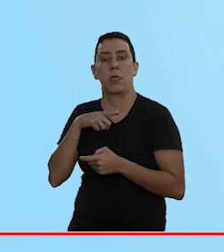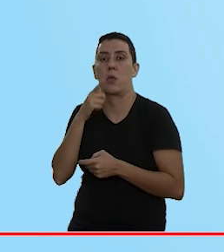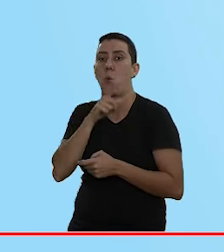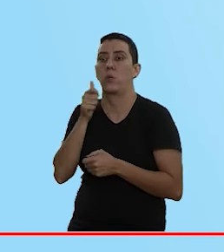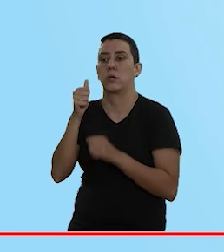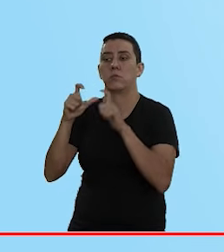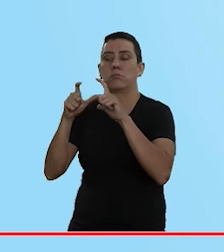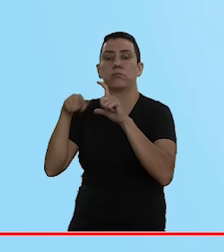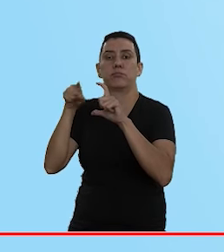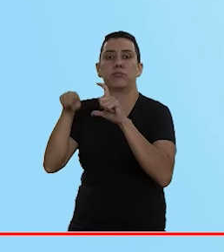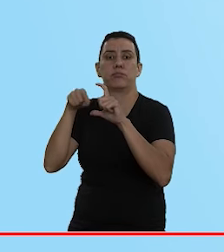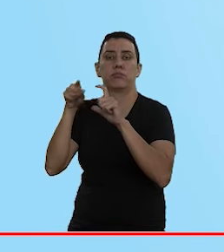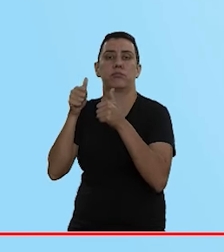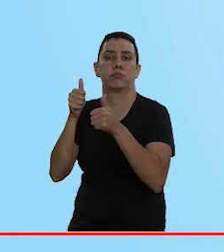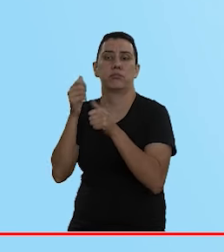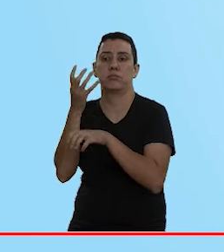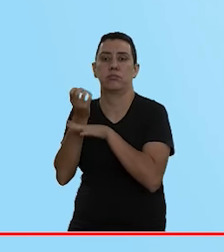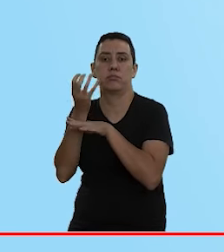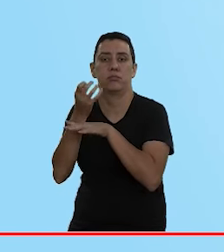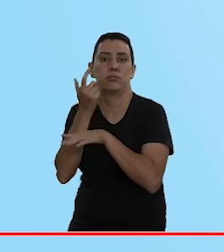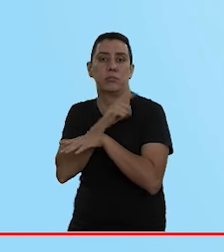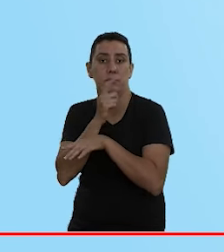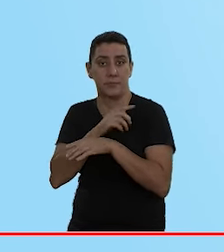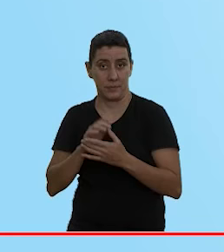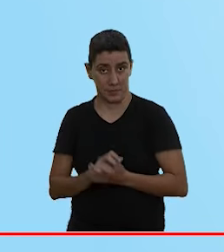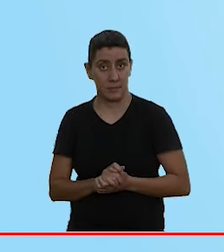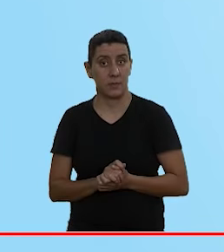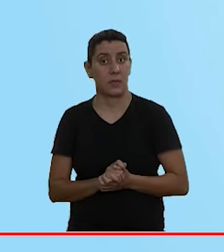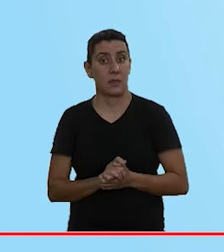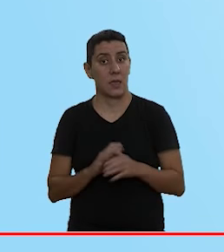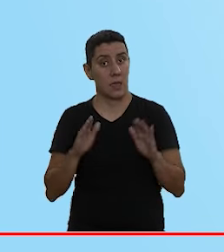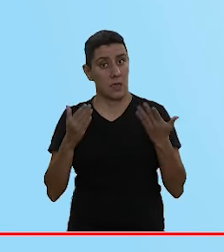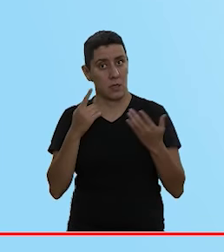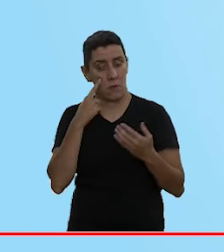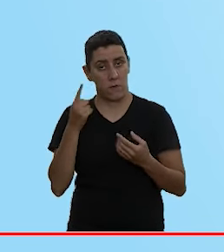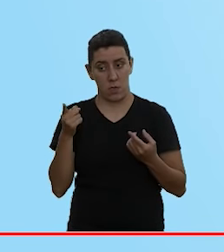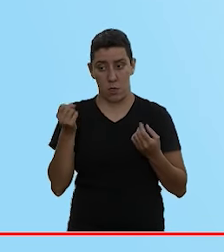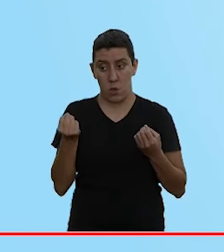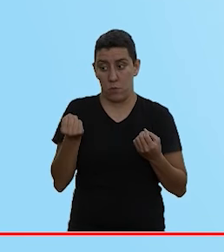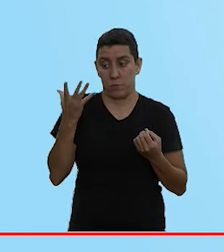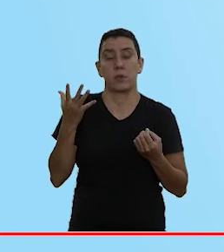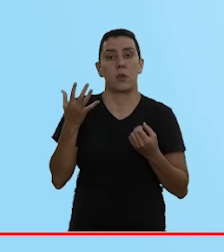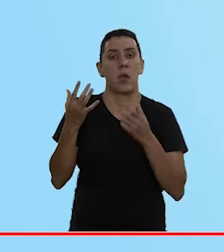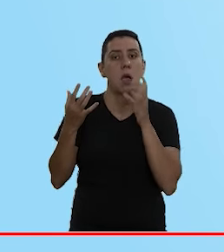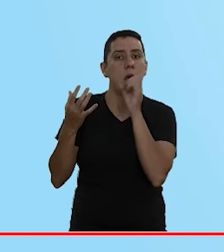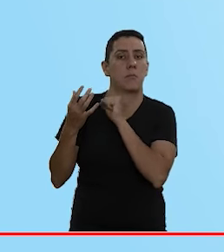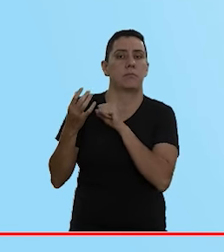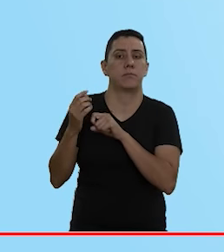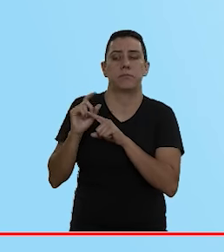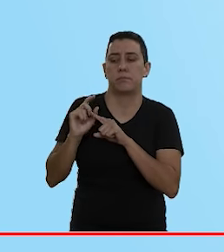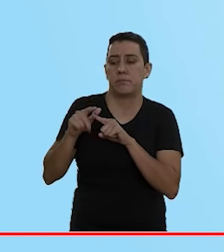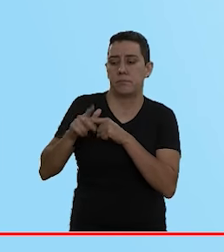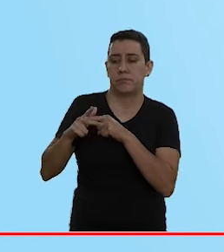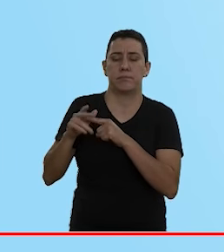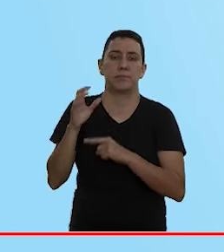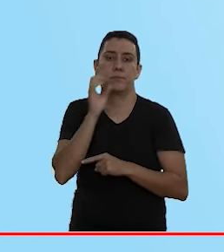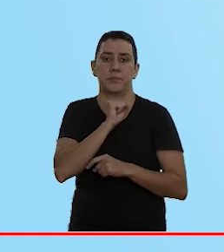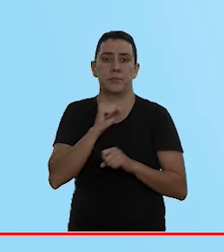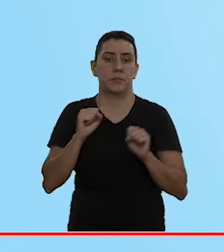ligada. Então a gente vê que assim que o arco começa, né, em meio segundo ele foi extinto. Então